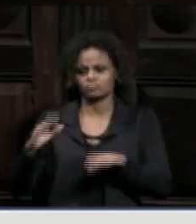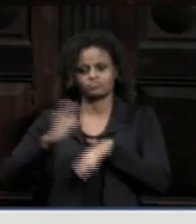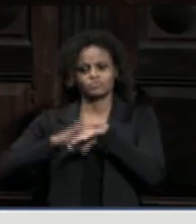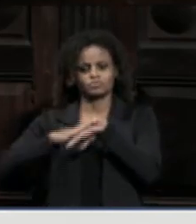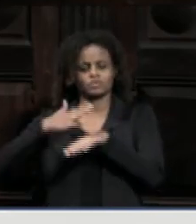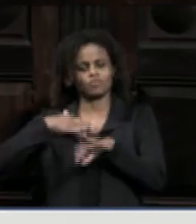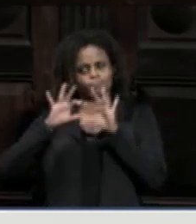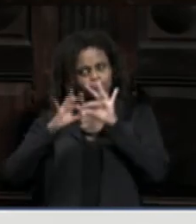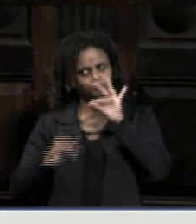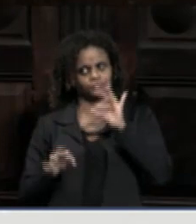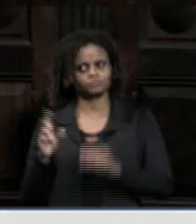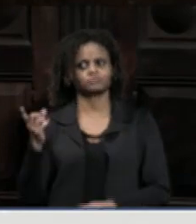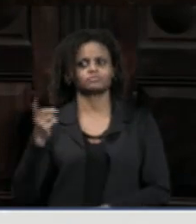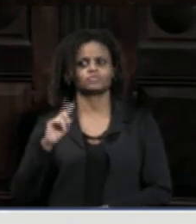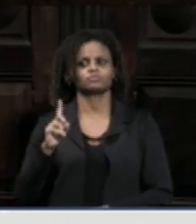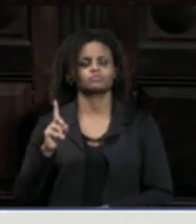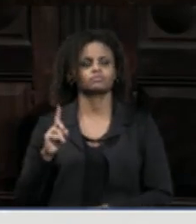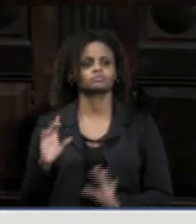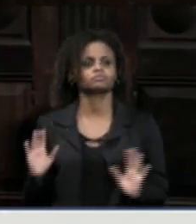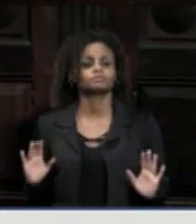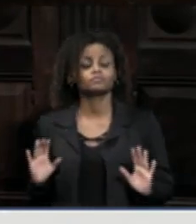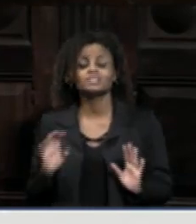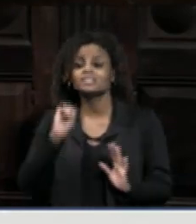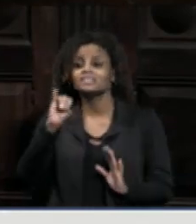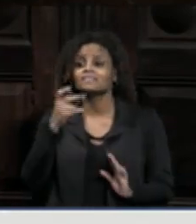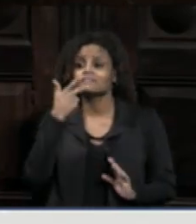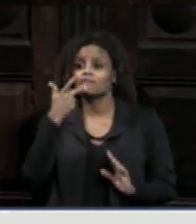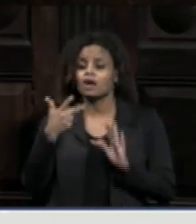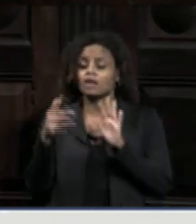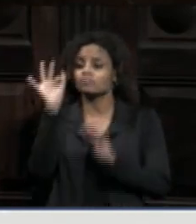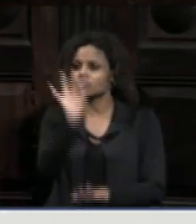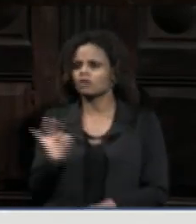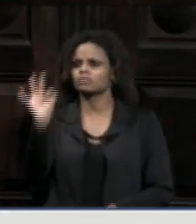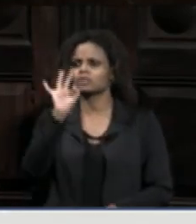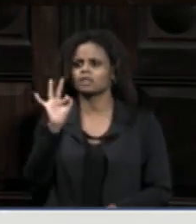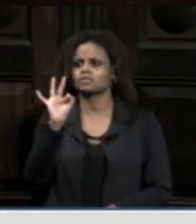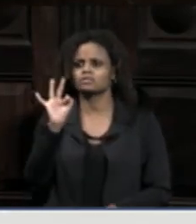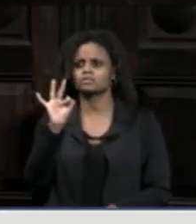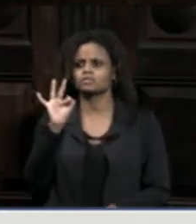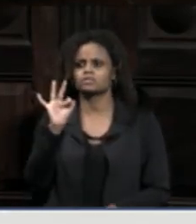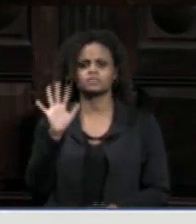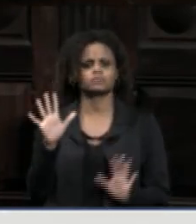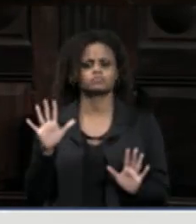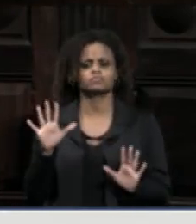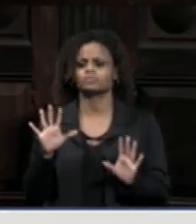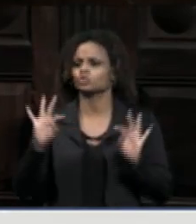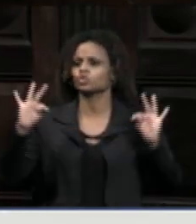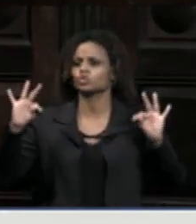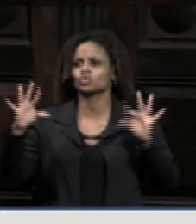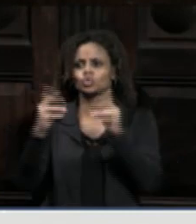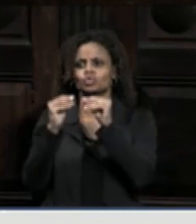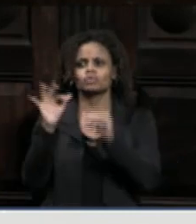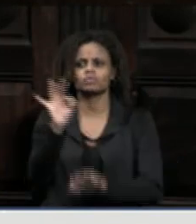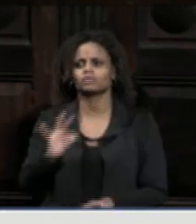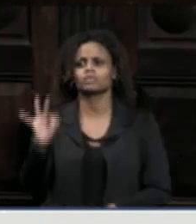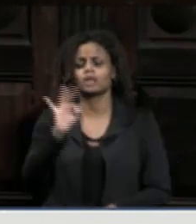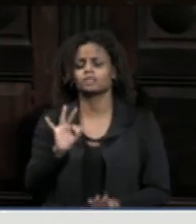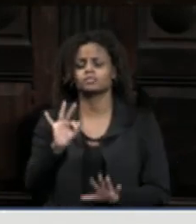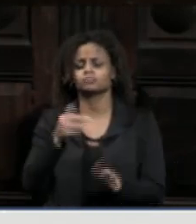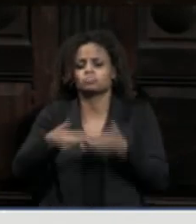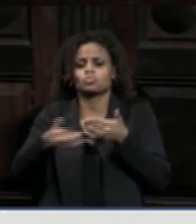Se fala em ensino superior, não há que se fazer qualquer distinção.